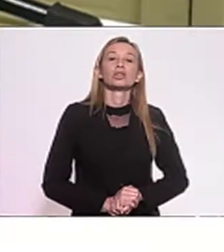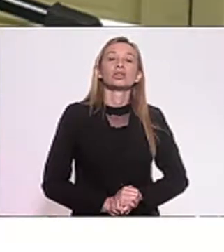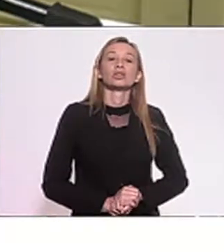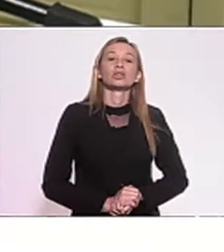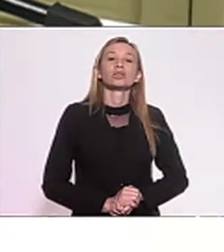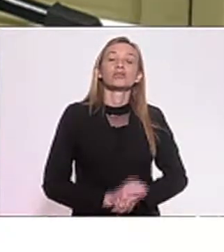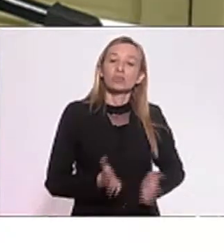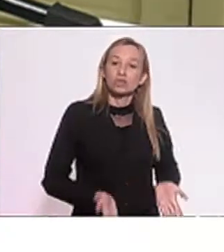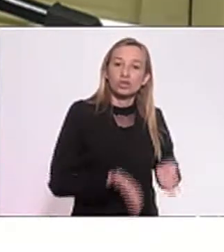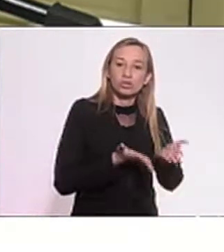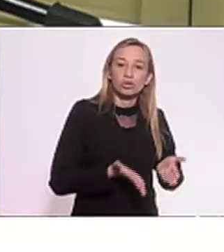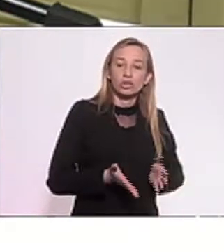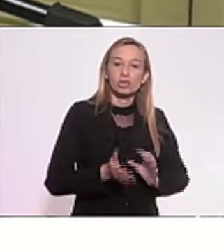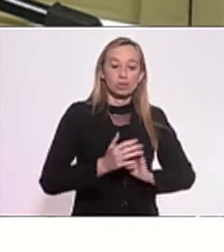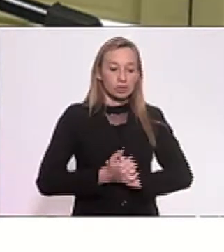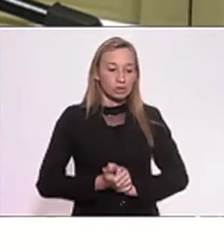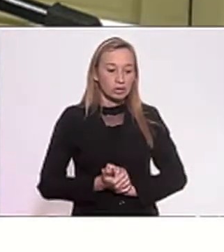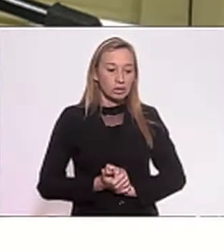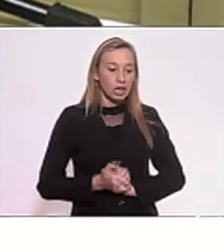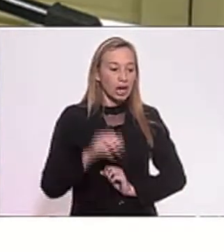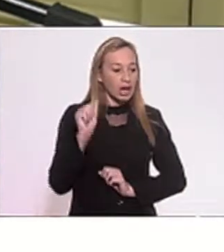estimular a erradicação do